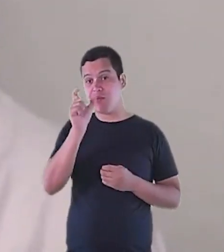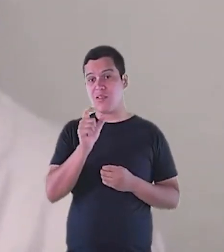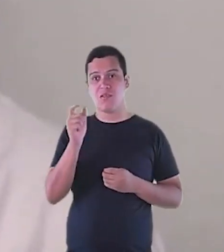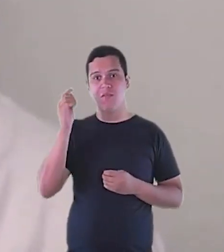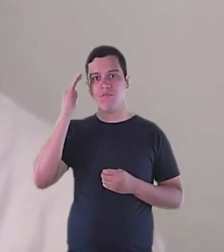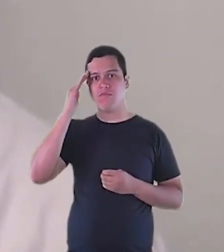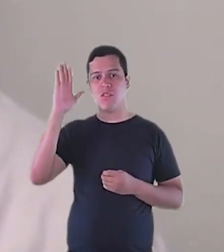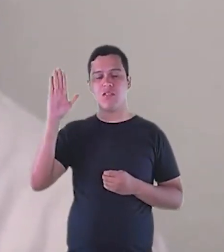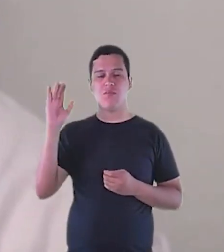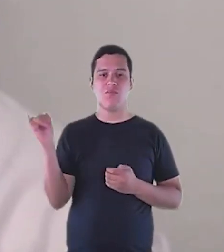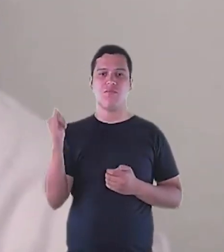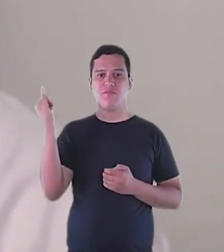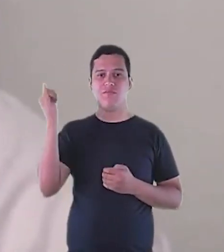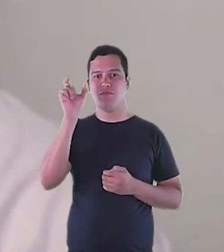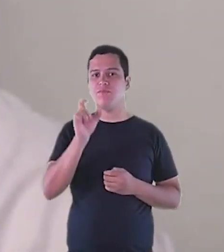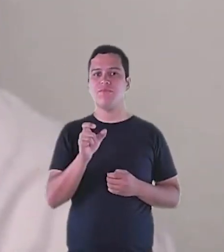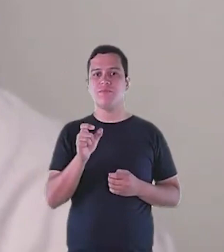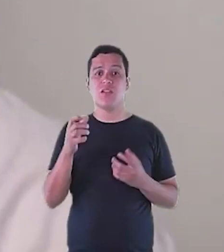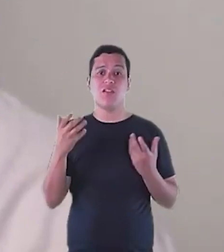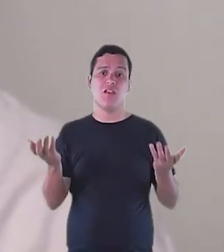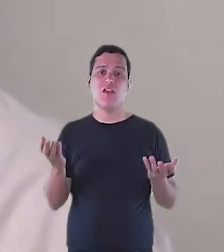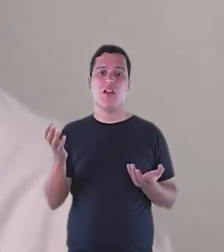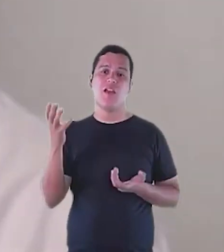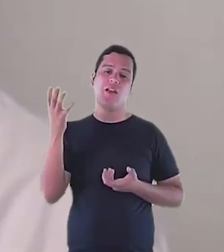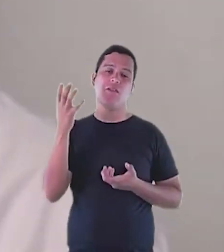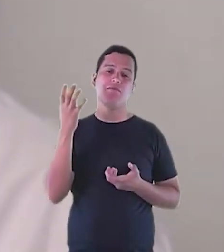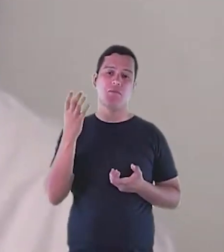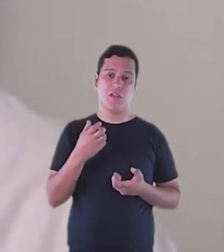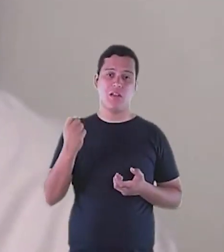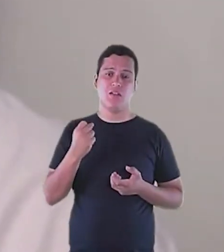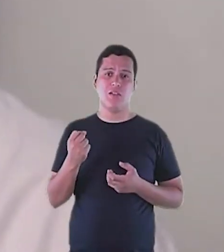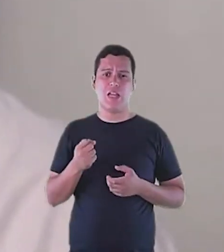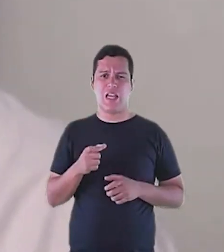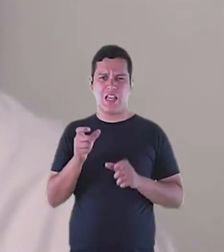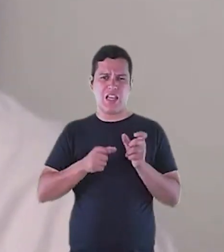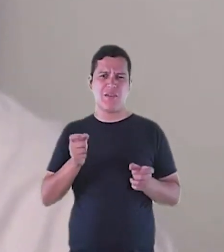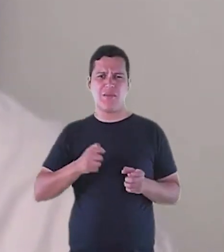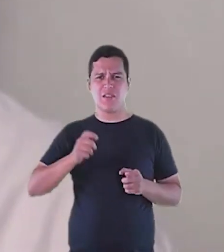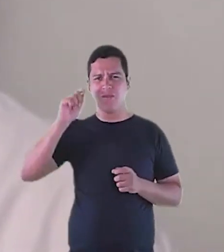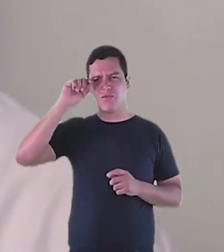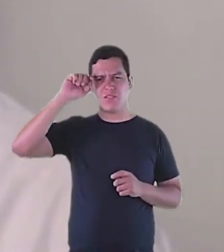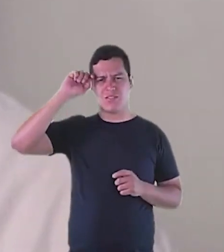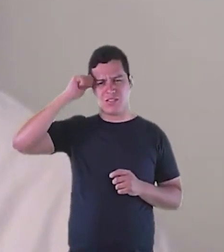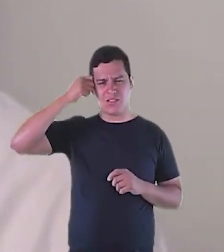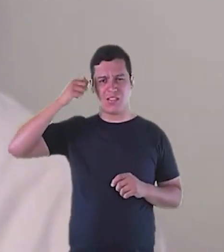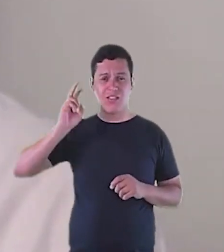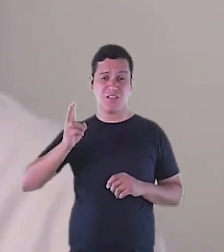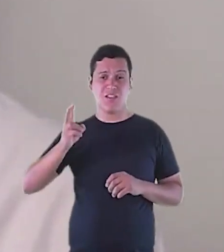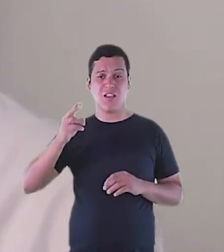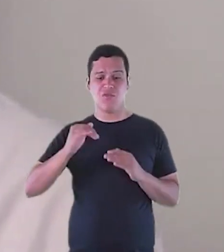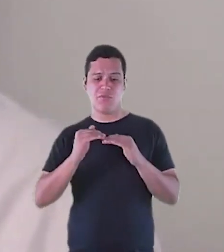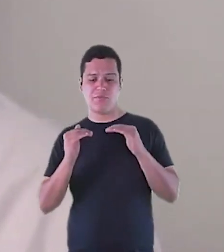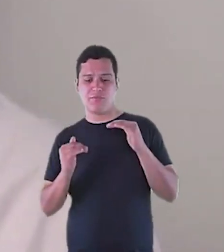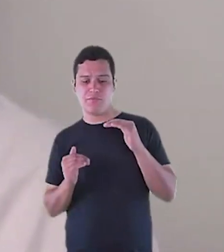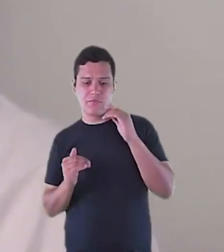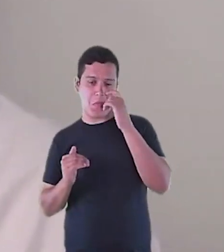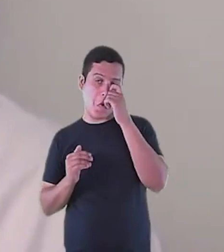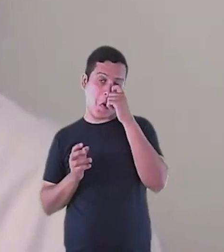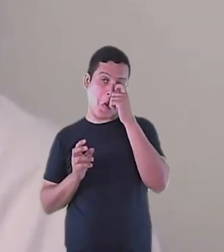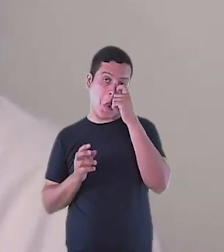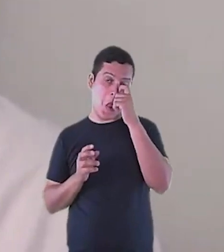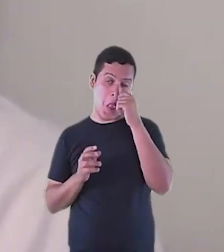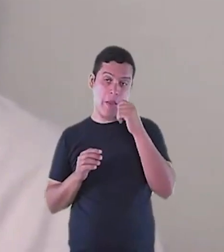ideia de que os africanos eram personagens secundários, que não tinham contribuição nenhuma, a não ser a força física dos seus